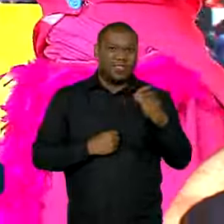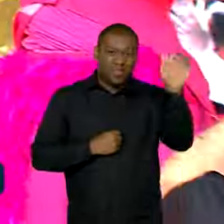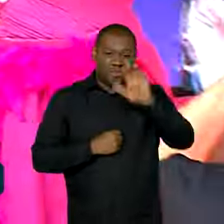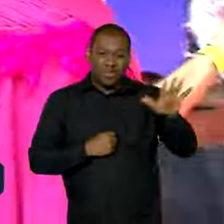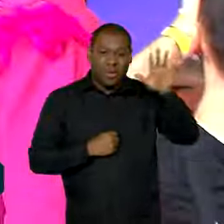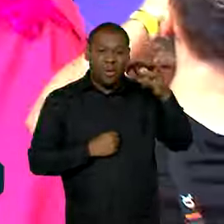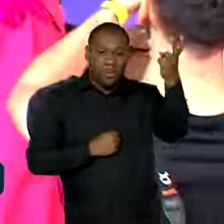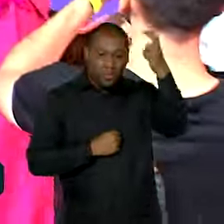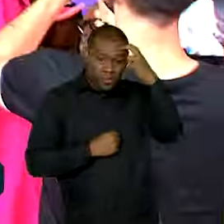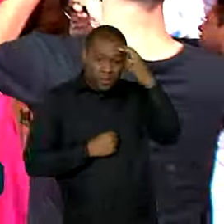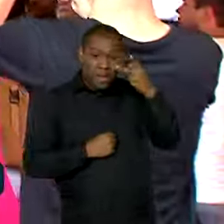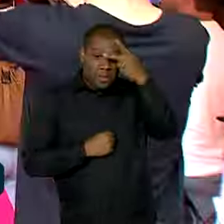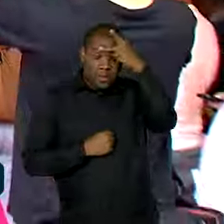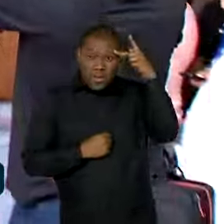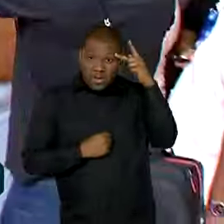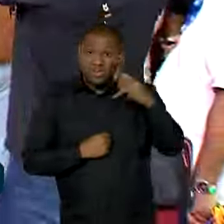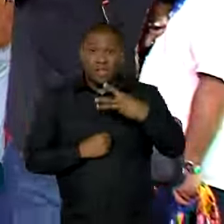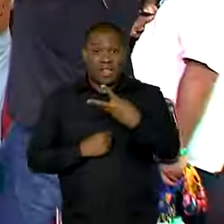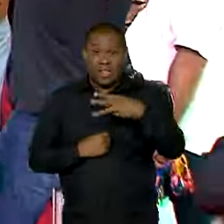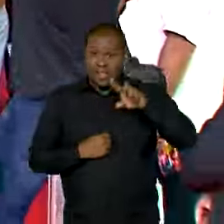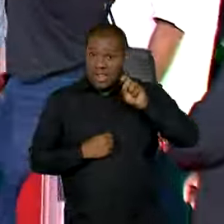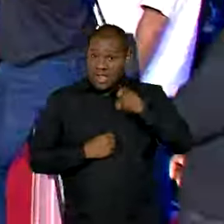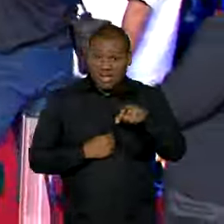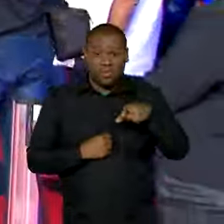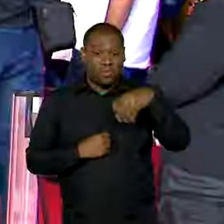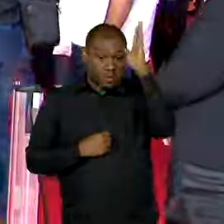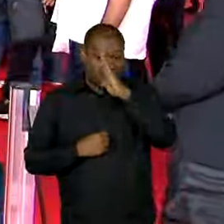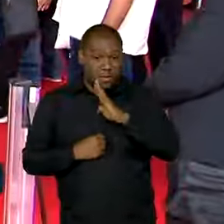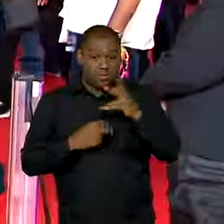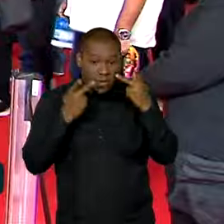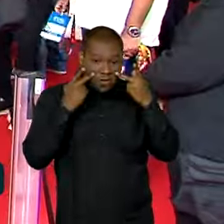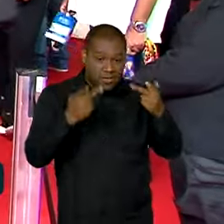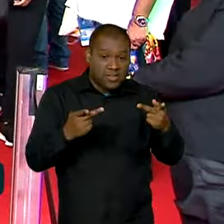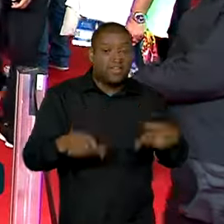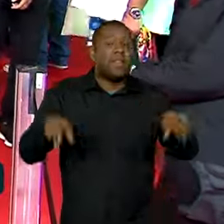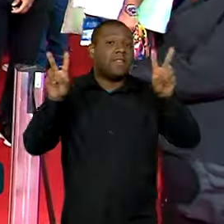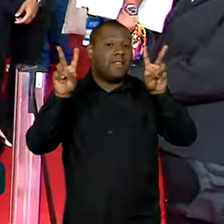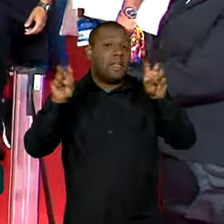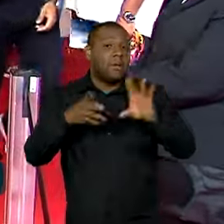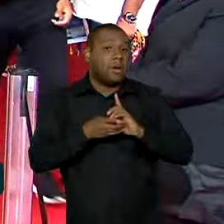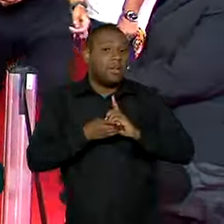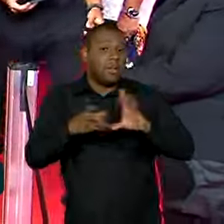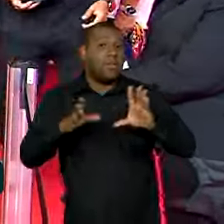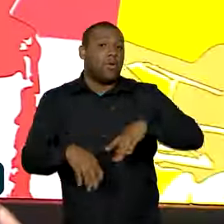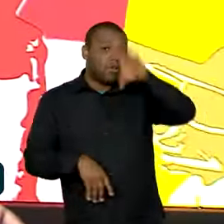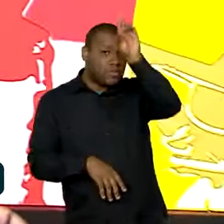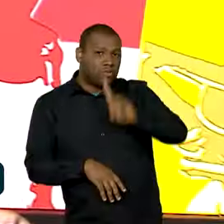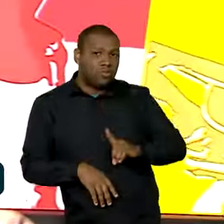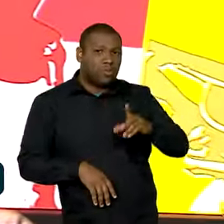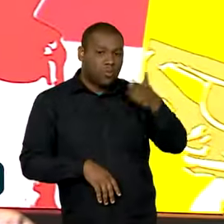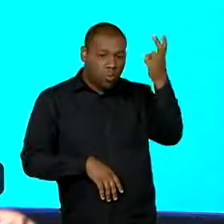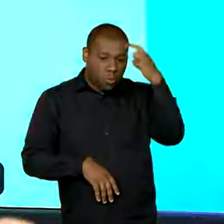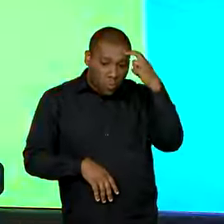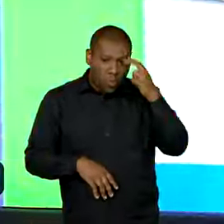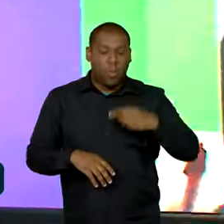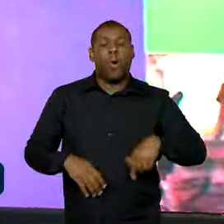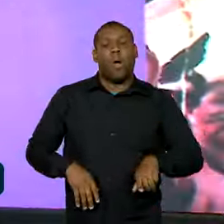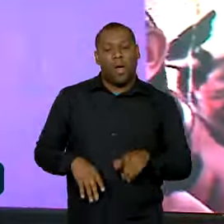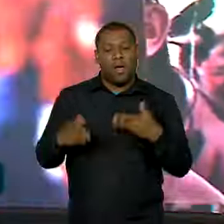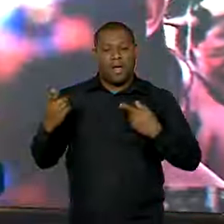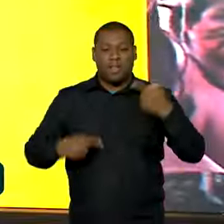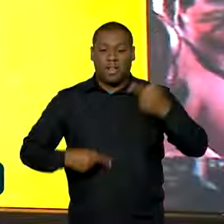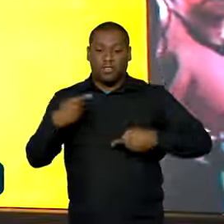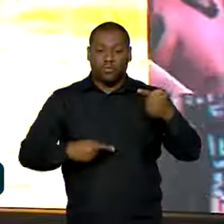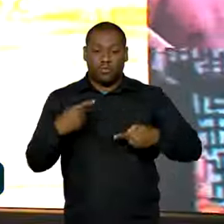de 3 mil participantes de todo o país. Com o tema Democracia e Direito à Cultura, o evento vai debater